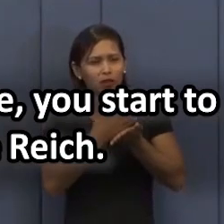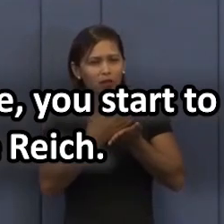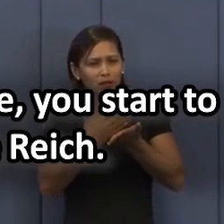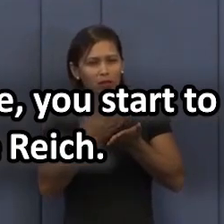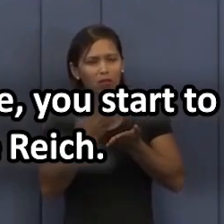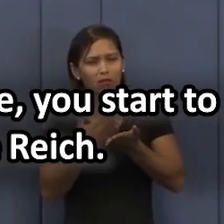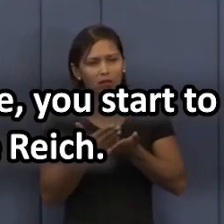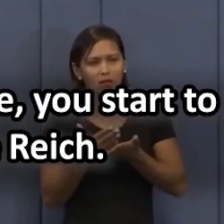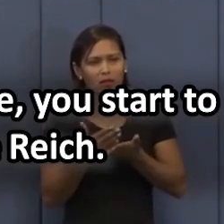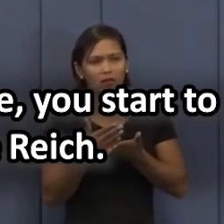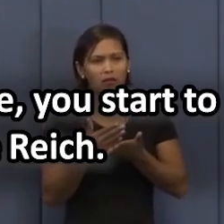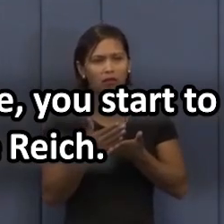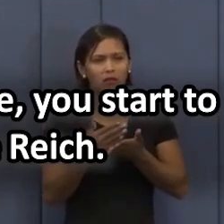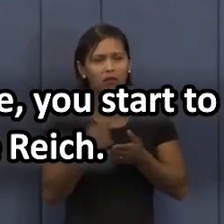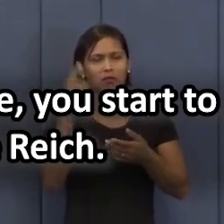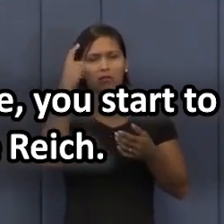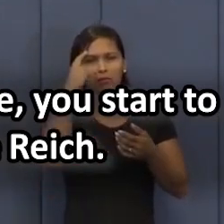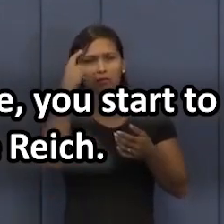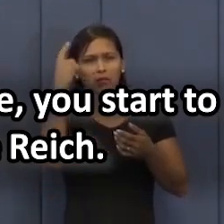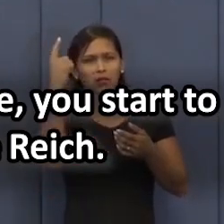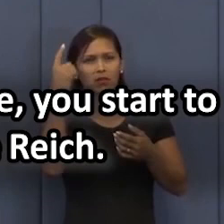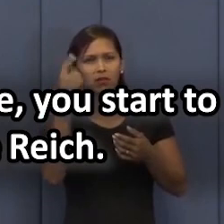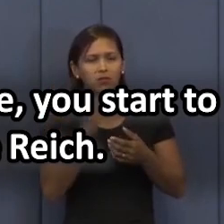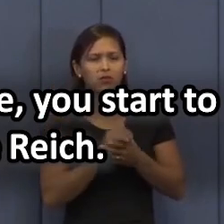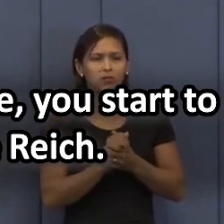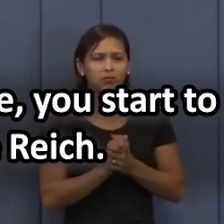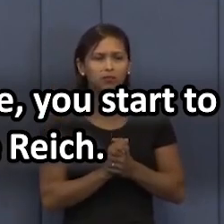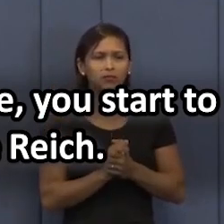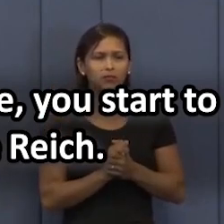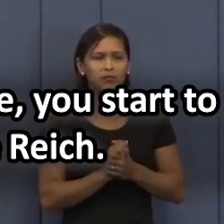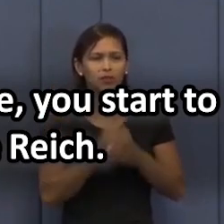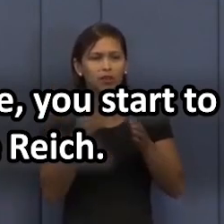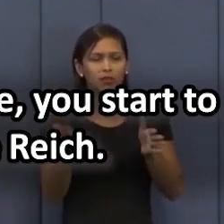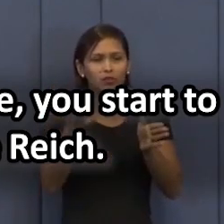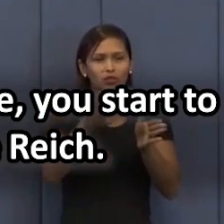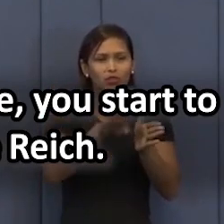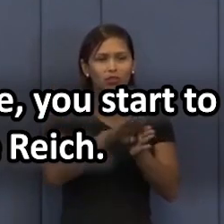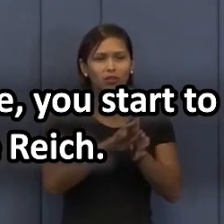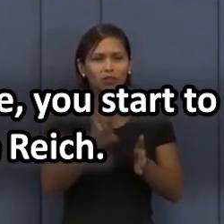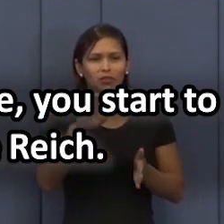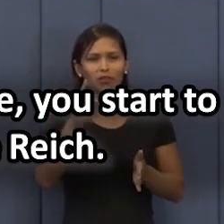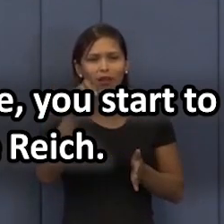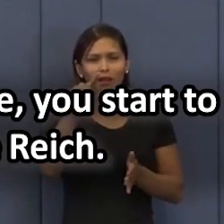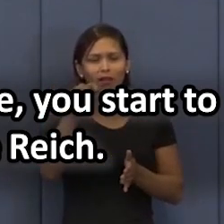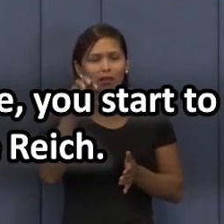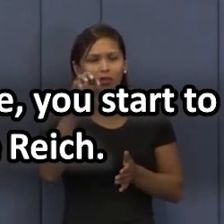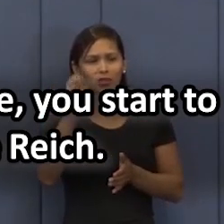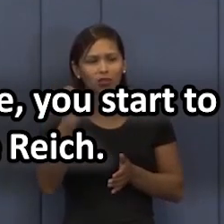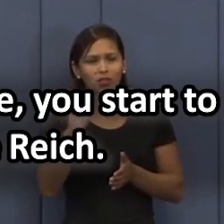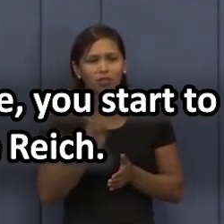você começa, de certa forma, a ir bastante além em relação a isso, você chega no